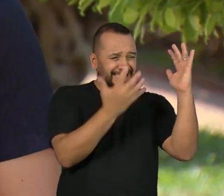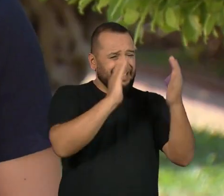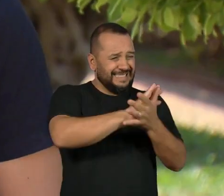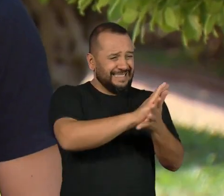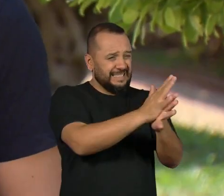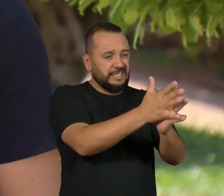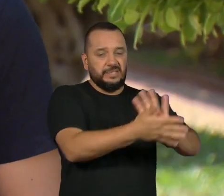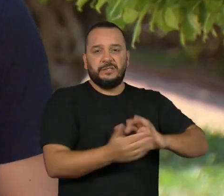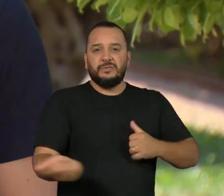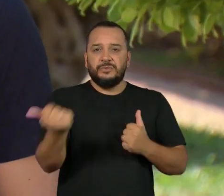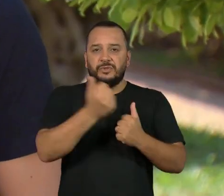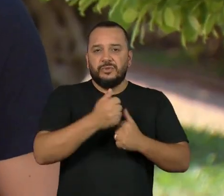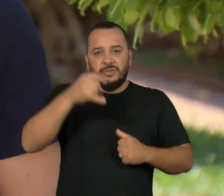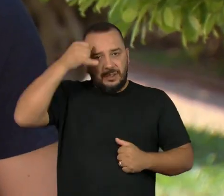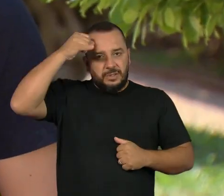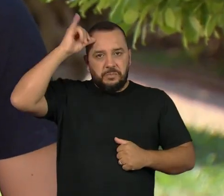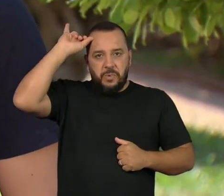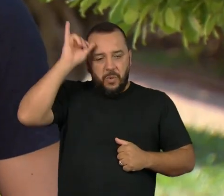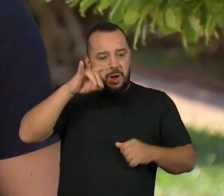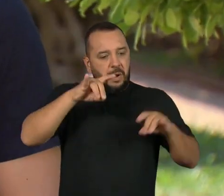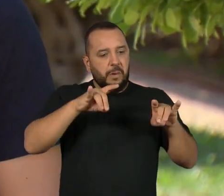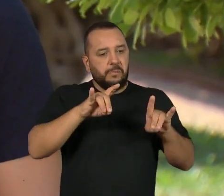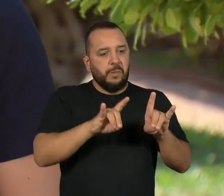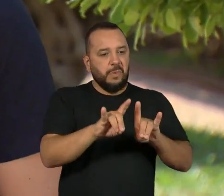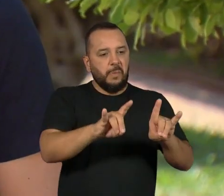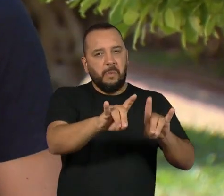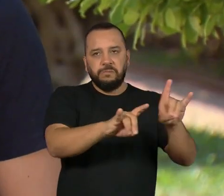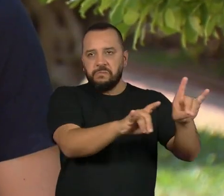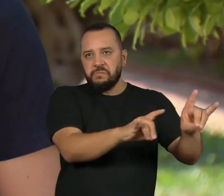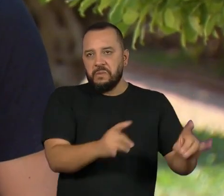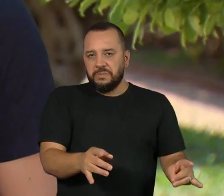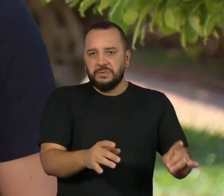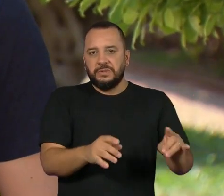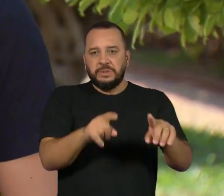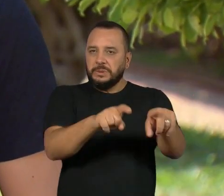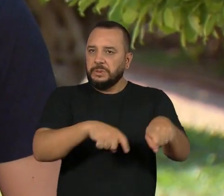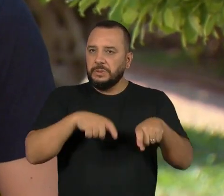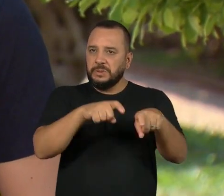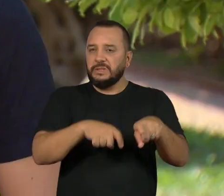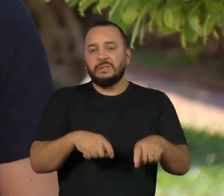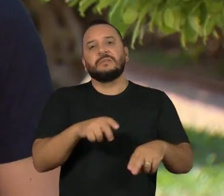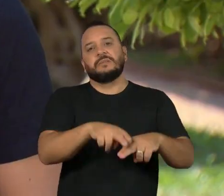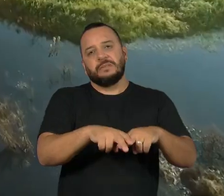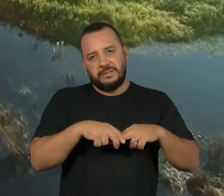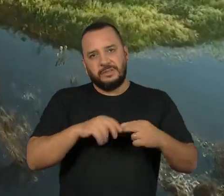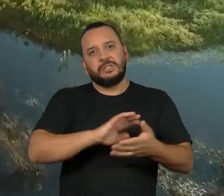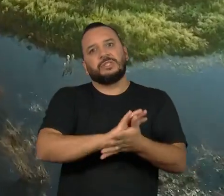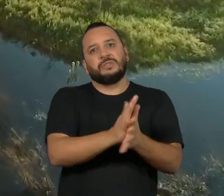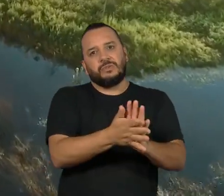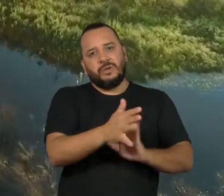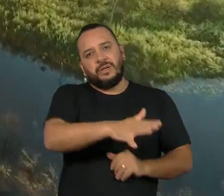outras ocupações humanas, né? Essa é a principal causa da degradação da biodiversidade.